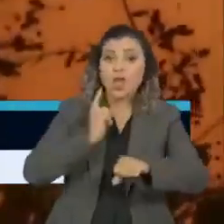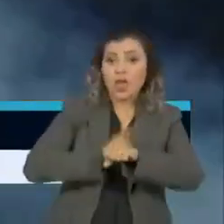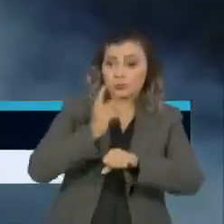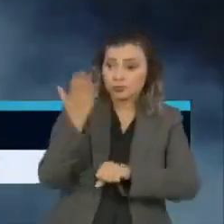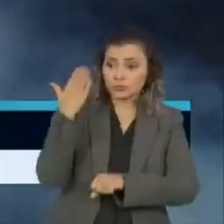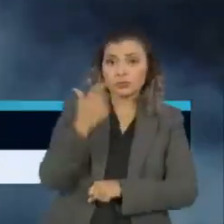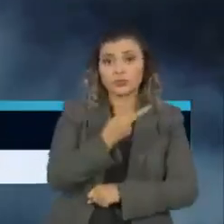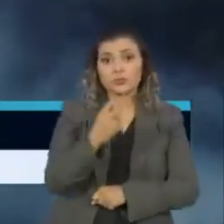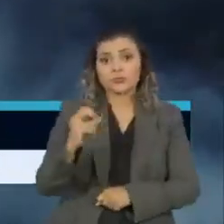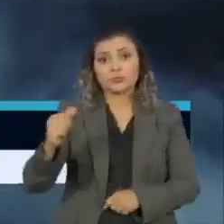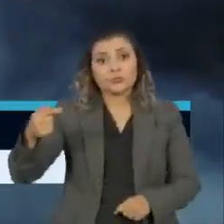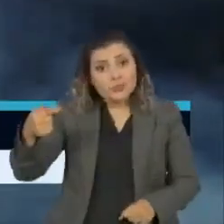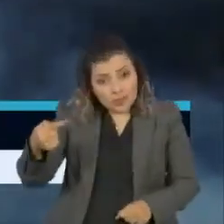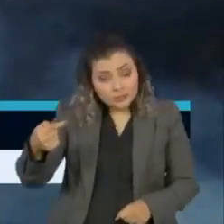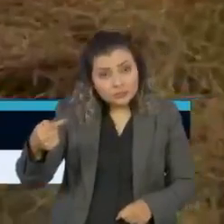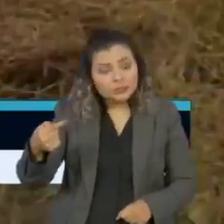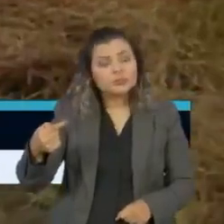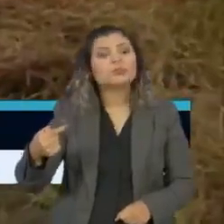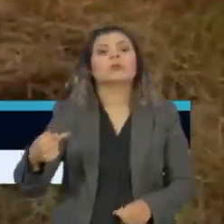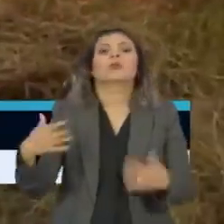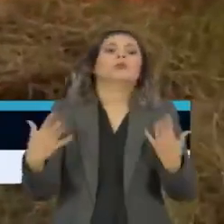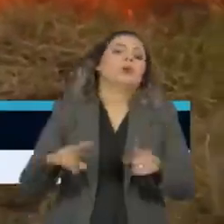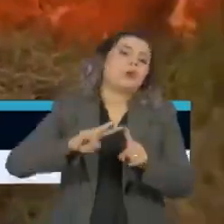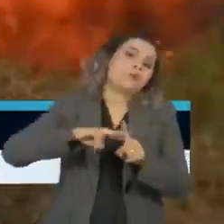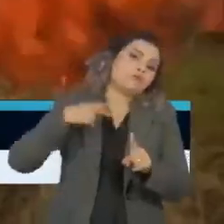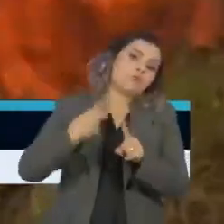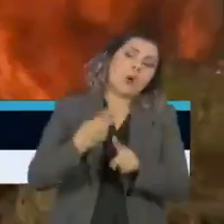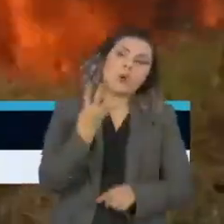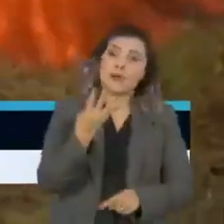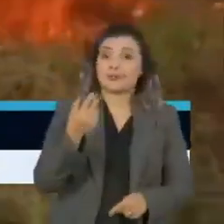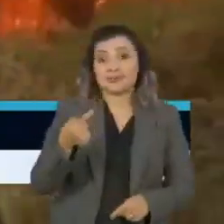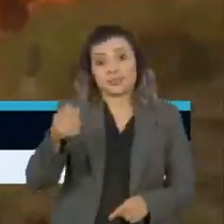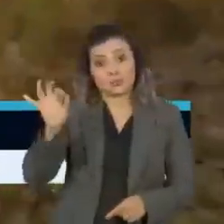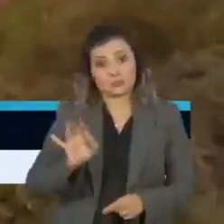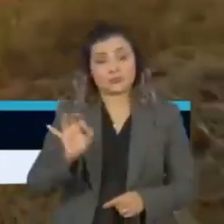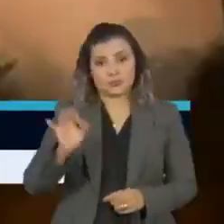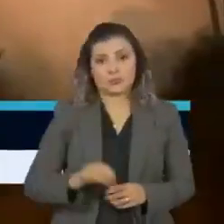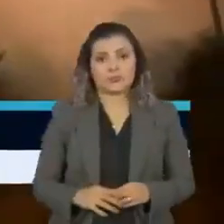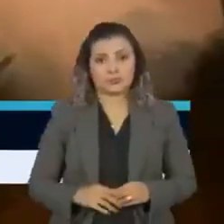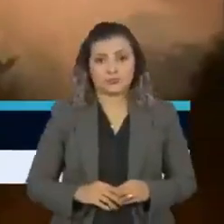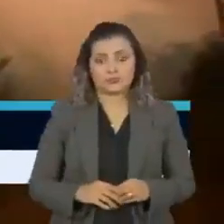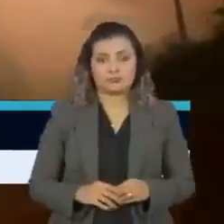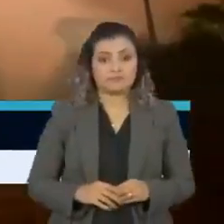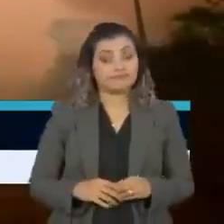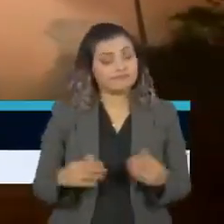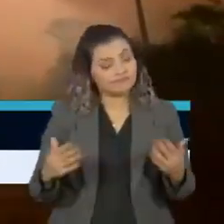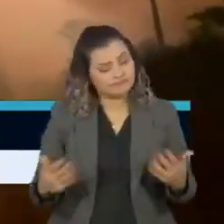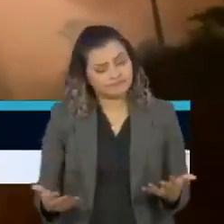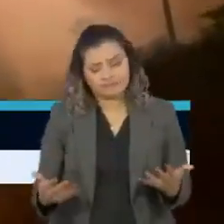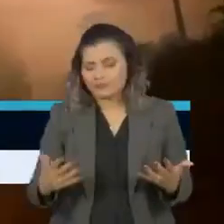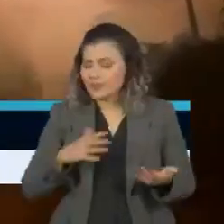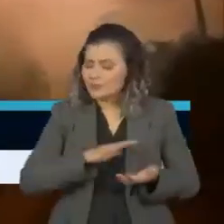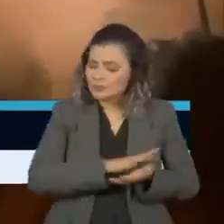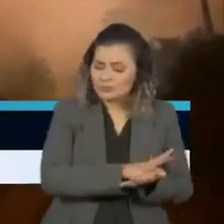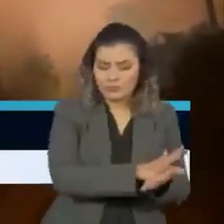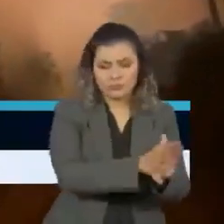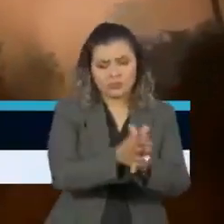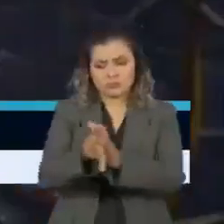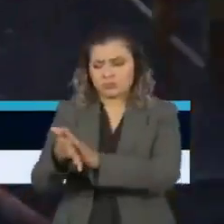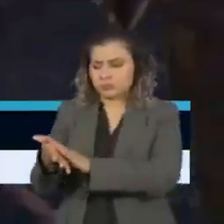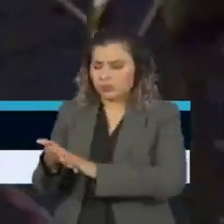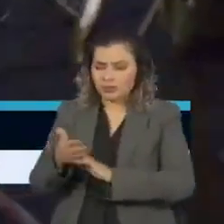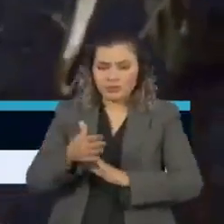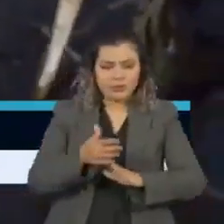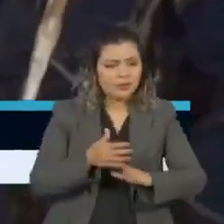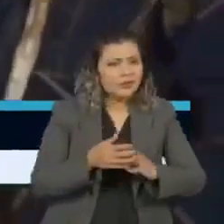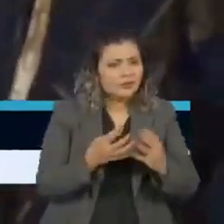anterior de 2007, o número saltou 47%. E além de toda a perda de biodiversidade que a gente